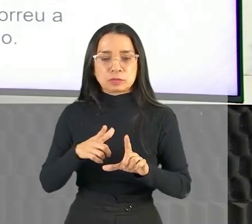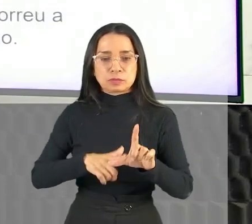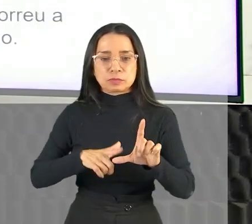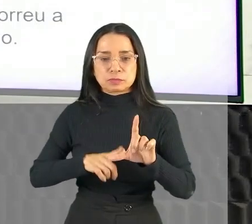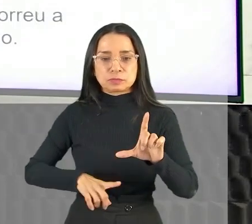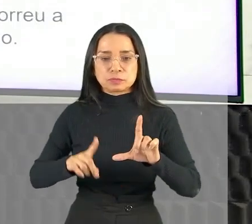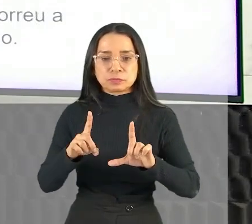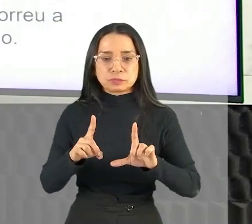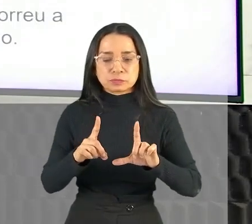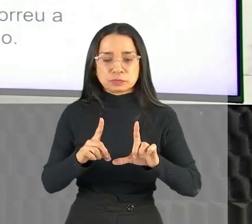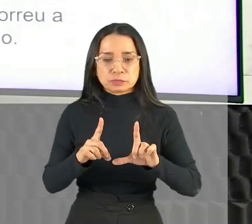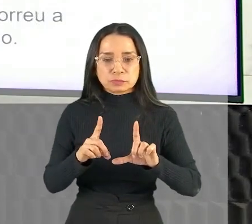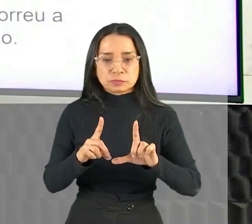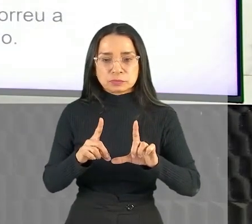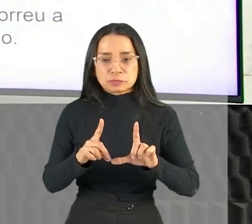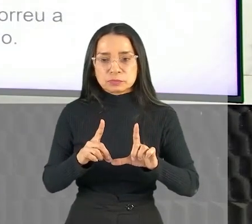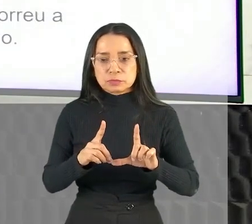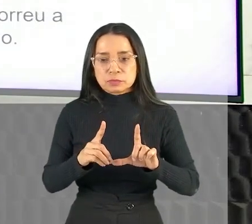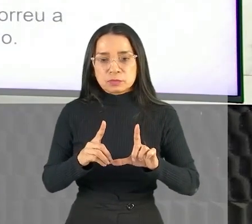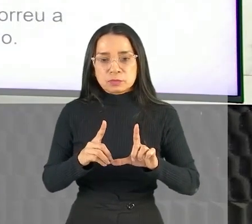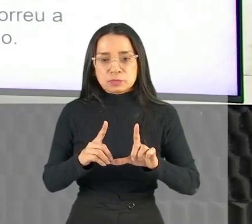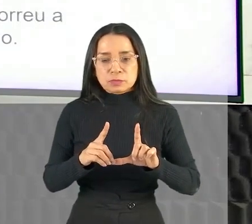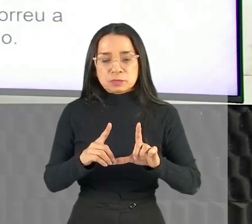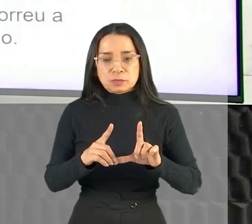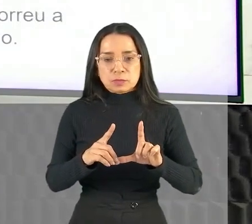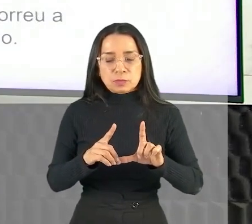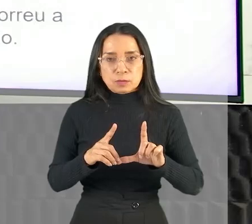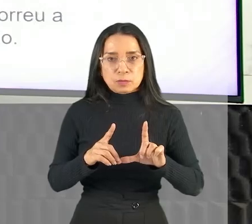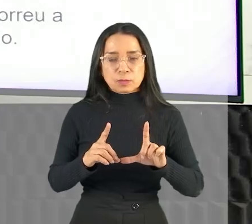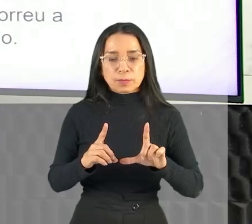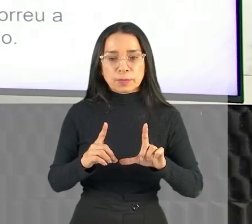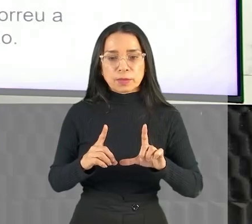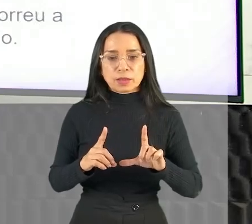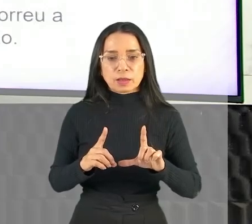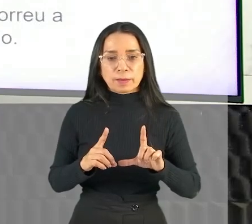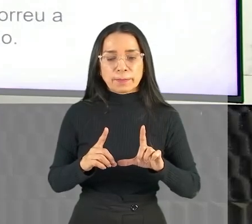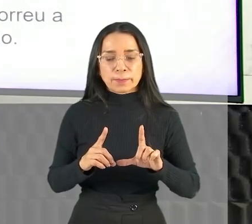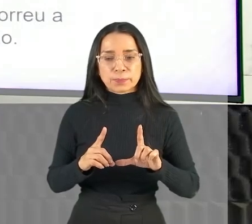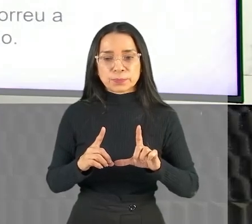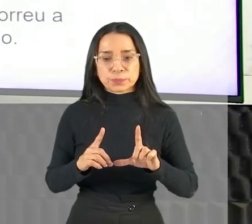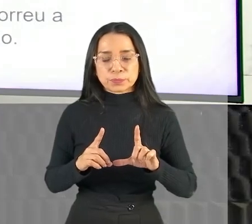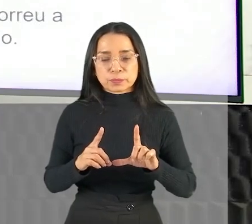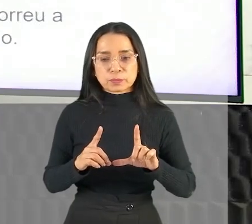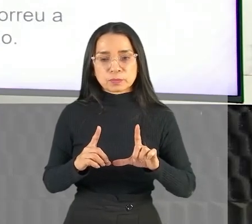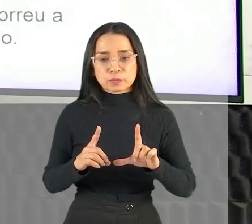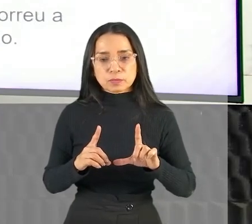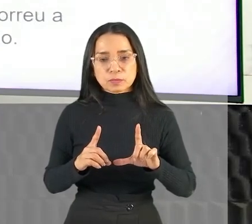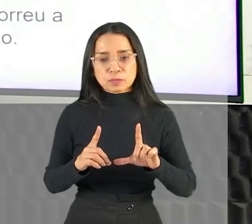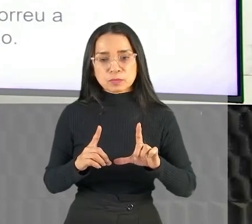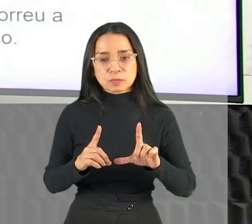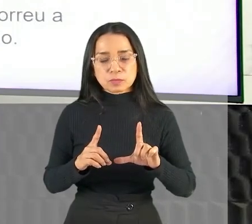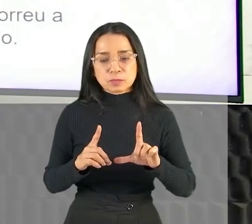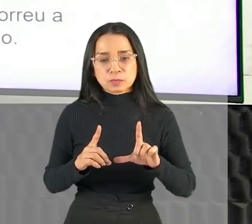Pinocitose, porque o sal estava diluído na água. Então, a pinocitose é